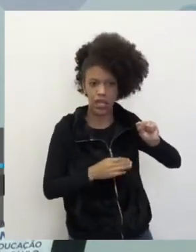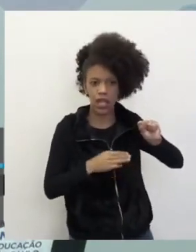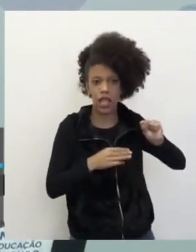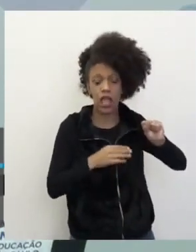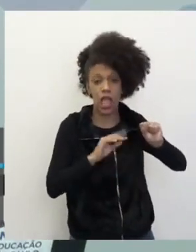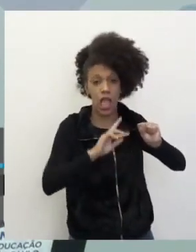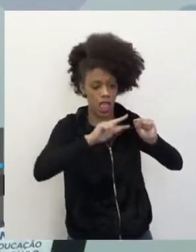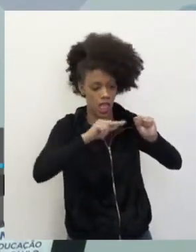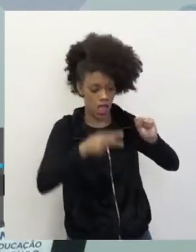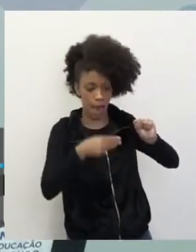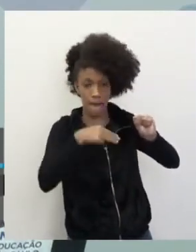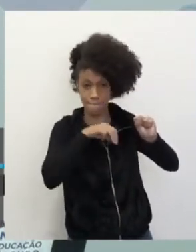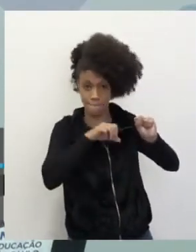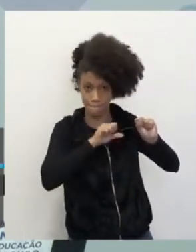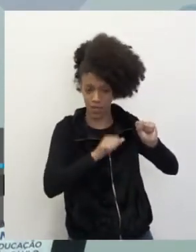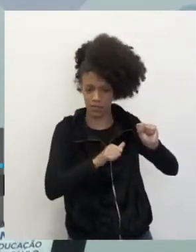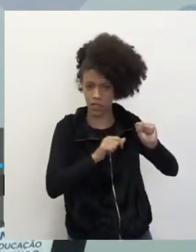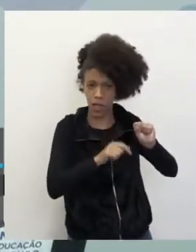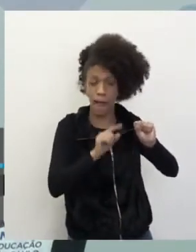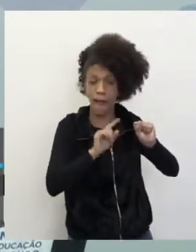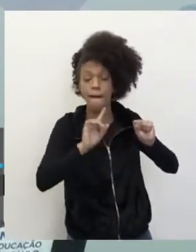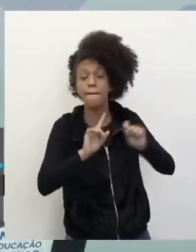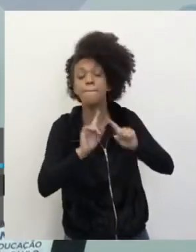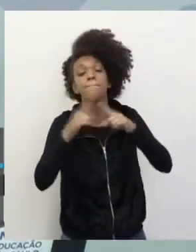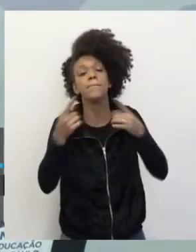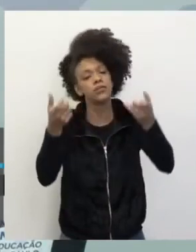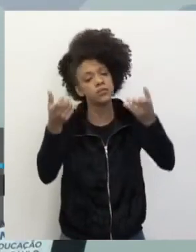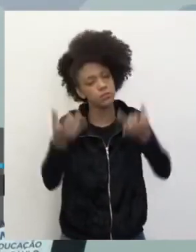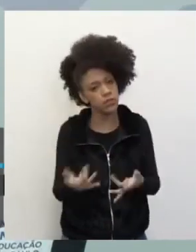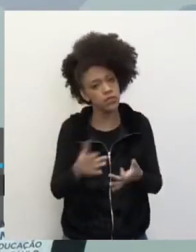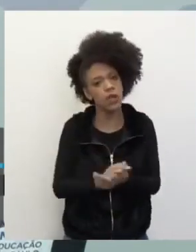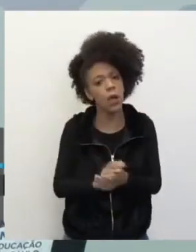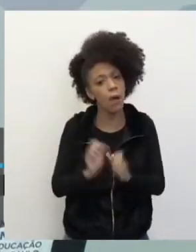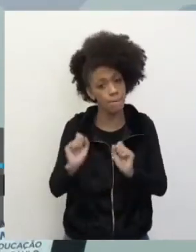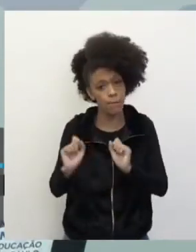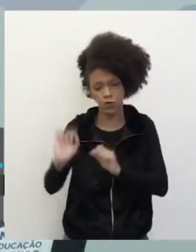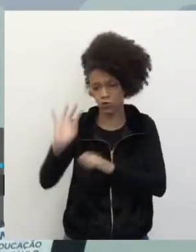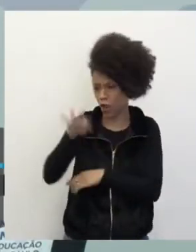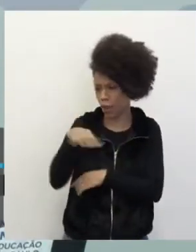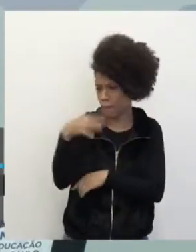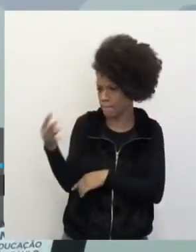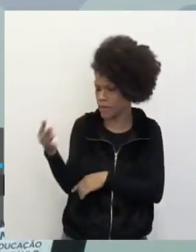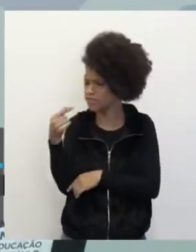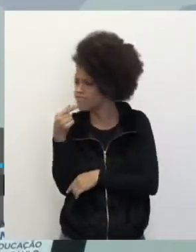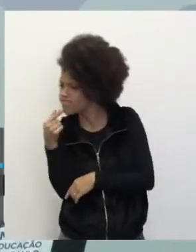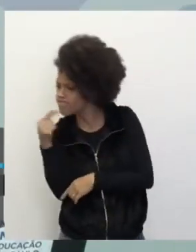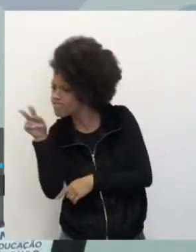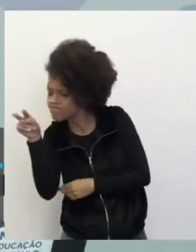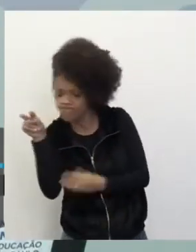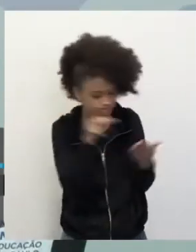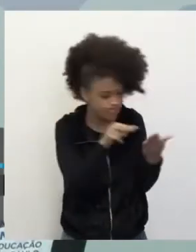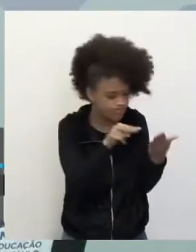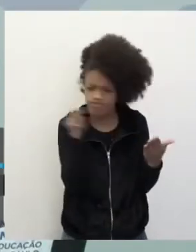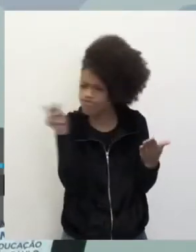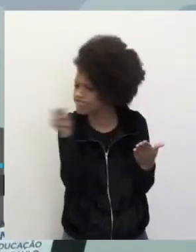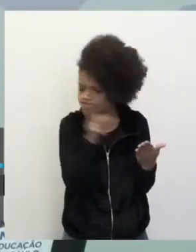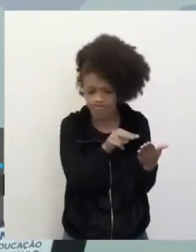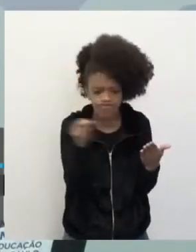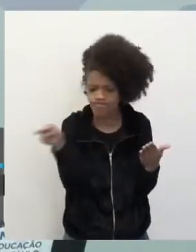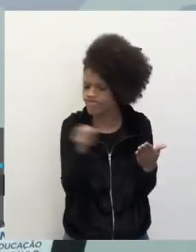no texto. E aí, como eu estava dizendo a vocês, eu posso ter aquele quadro em mãos e posso fazer as trocas. Se eu coloco sempre